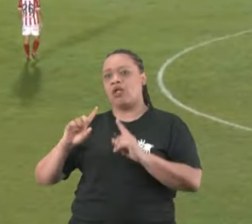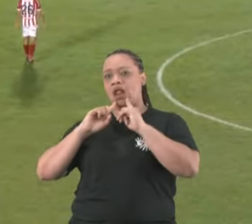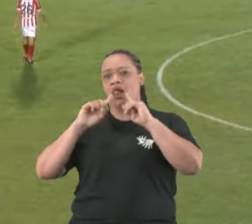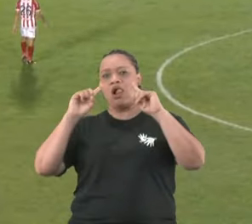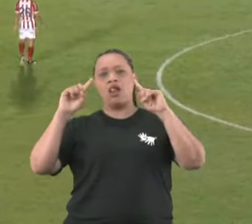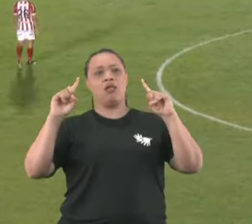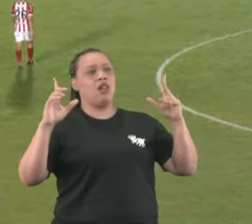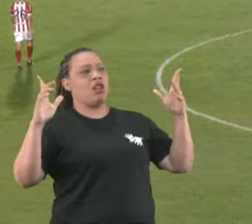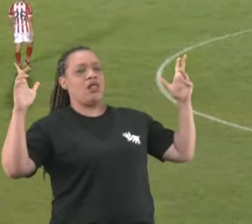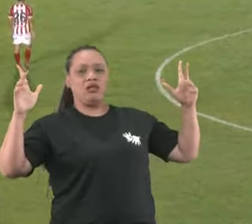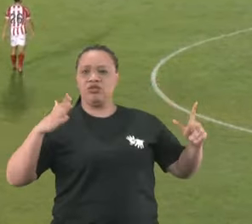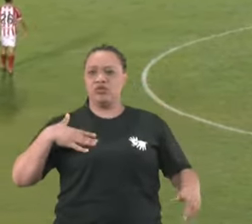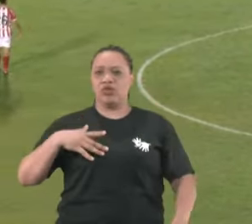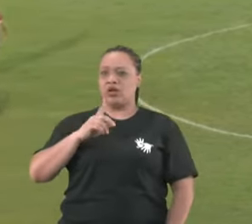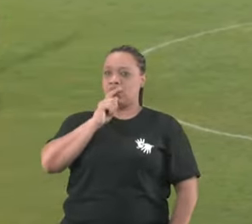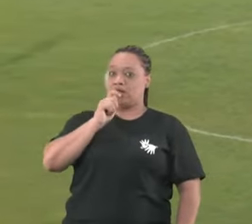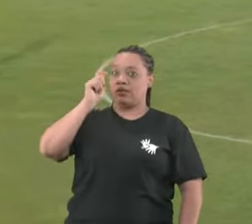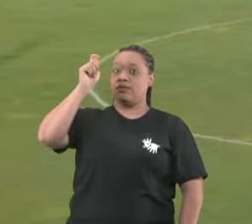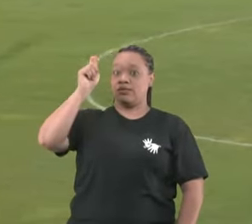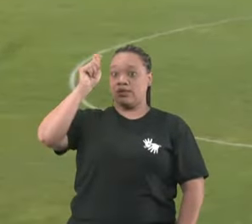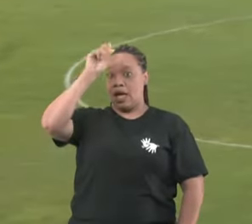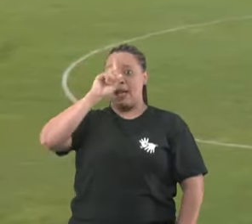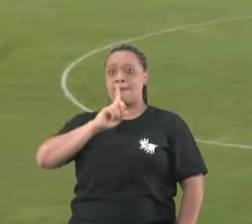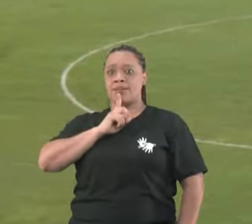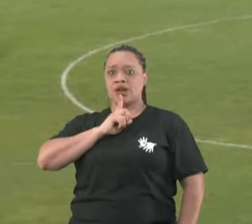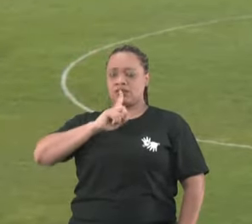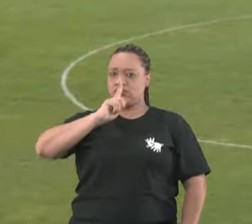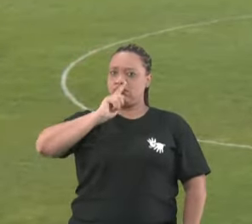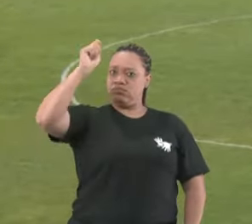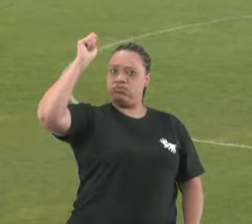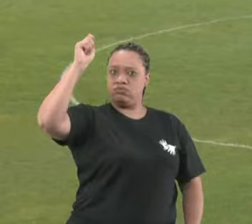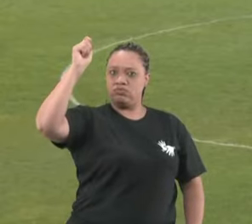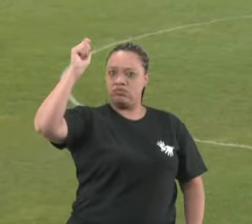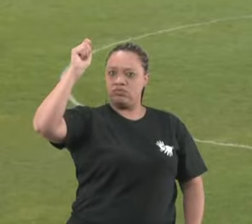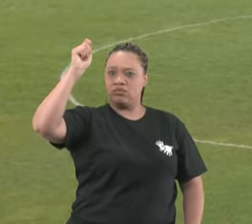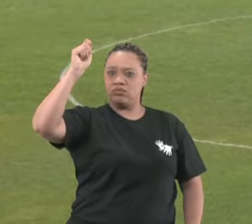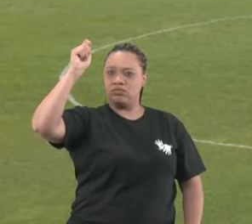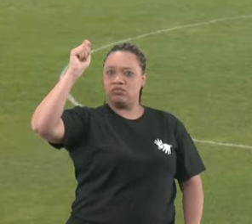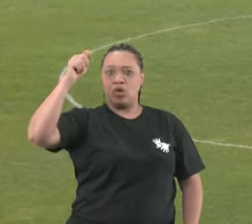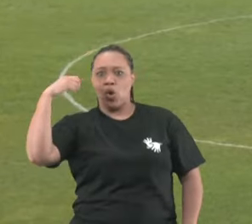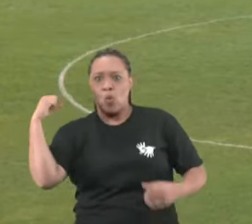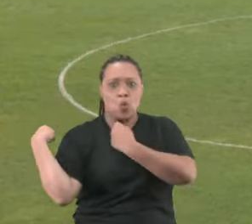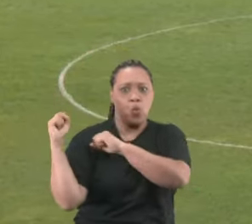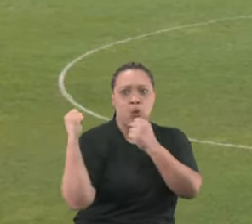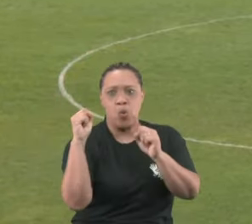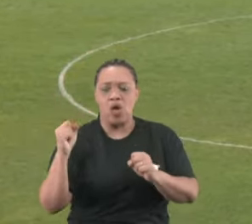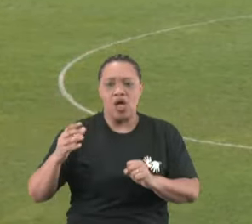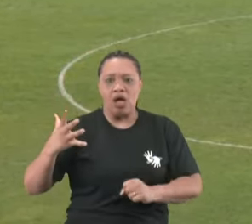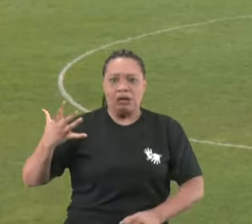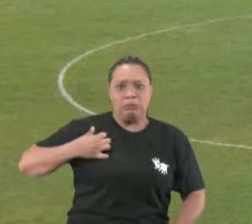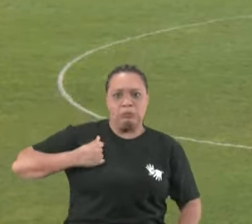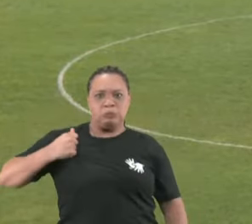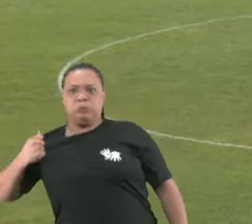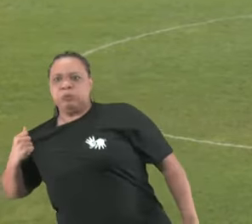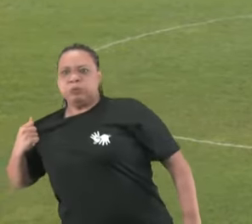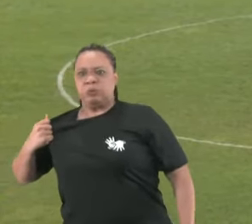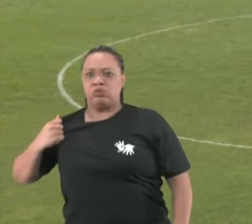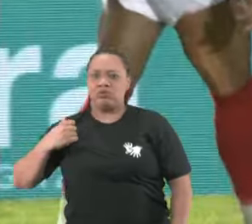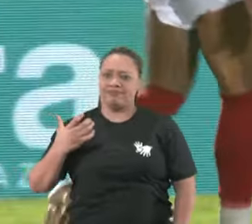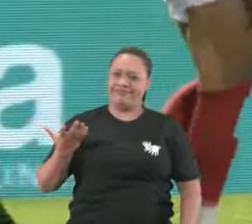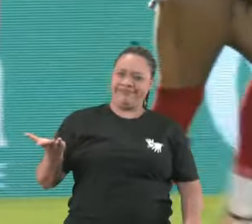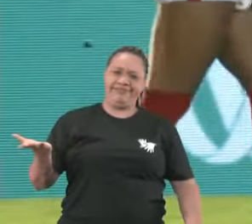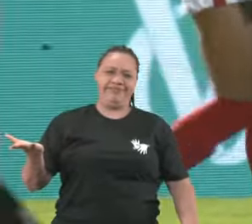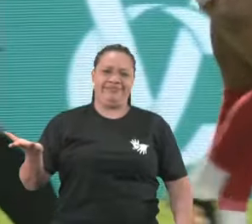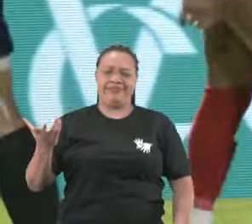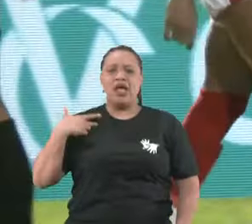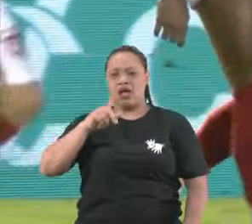quê? Cartão amarelo bem aplicado, né, Alberto? Acaba aí correndo, o outro agarra pela camisa. Como sem é que dúvida, faz? Cartão